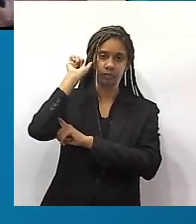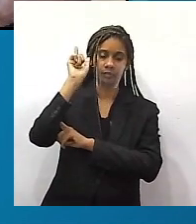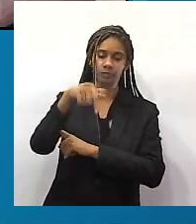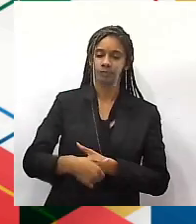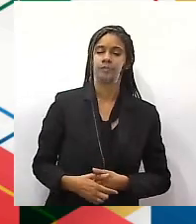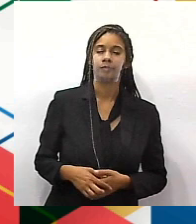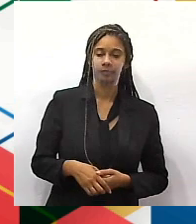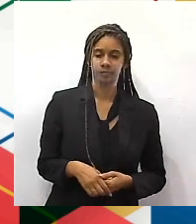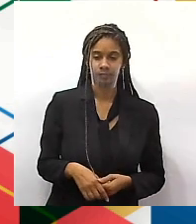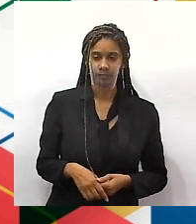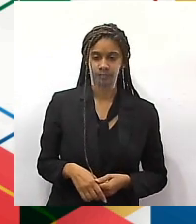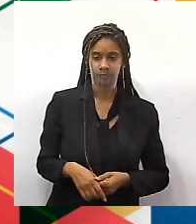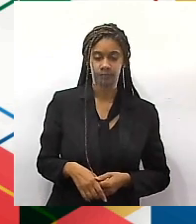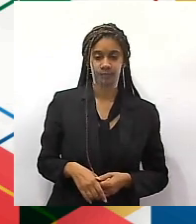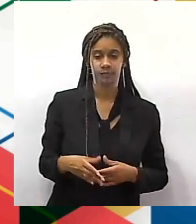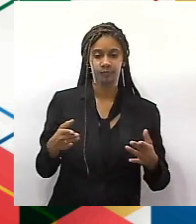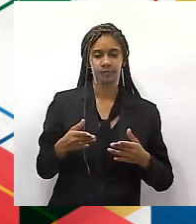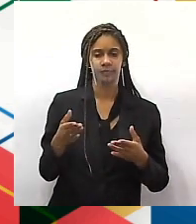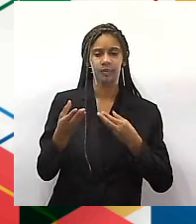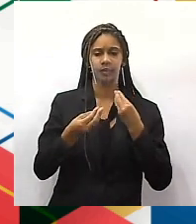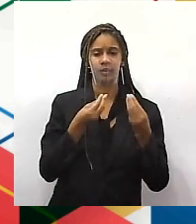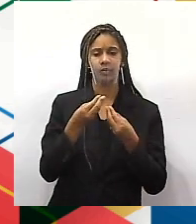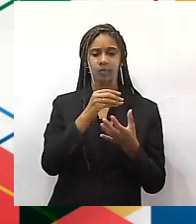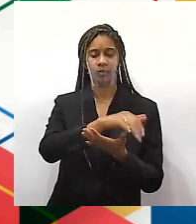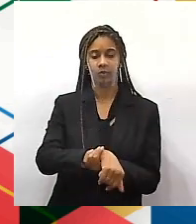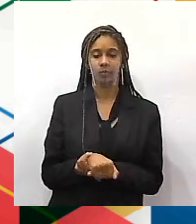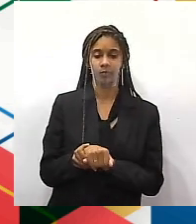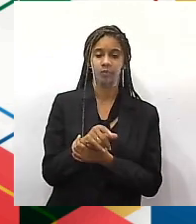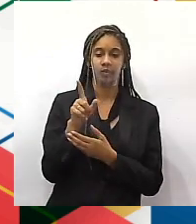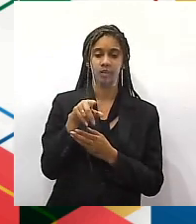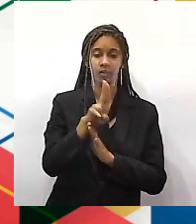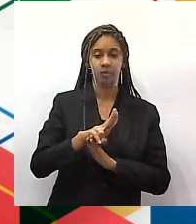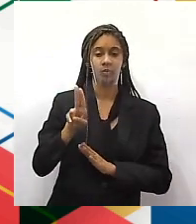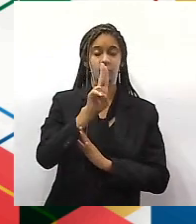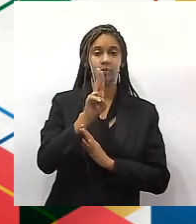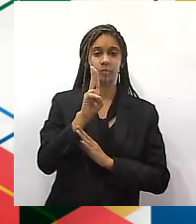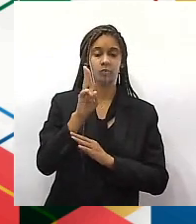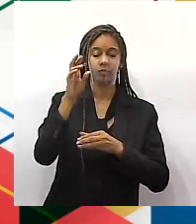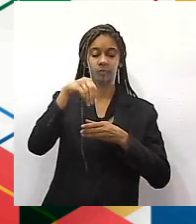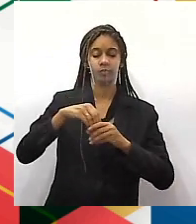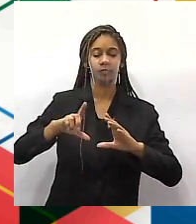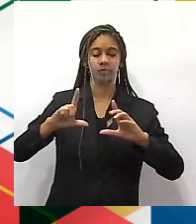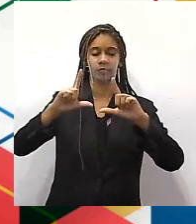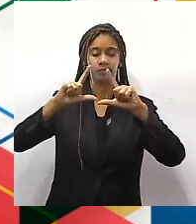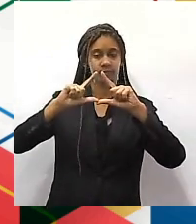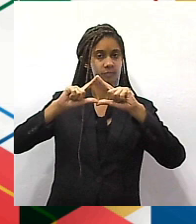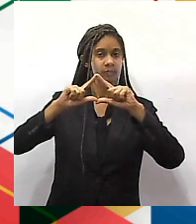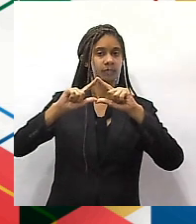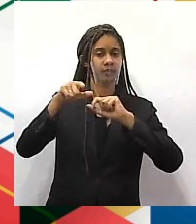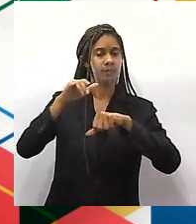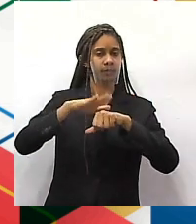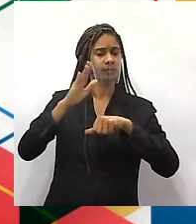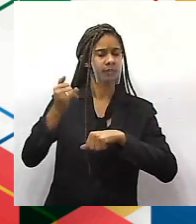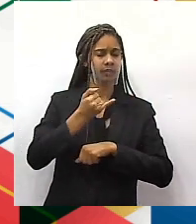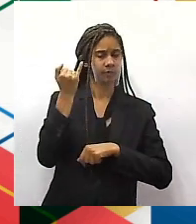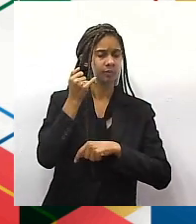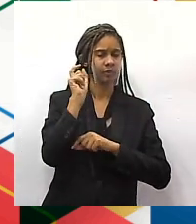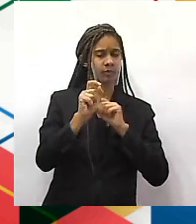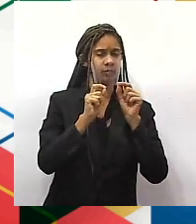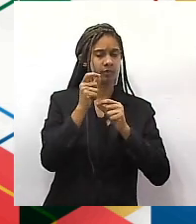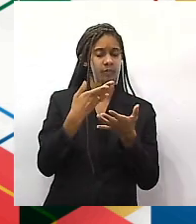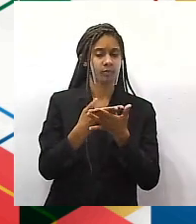E agora a aplicação aos triângulos. Olha, uma das aplicações mais importantes do Teorema de Tales é no estudo